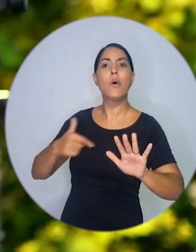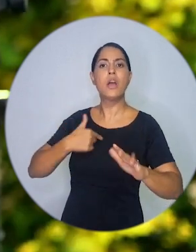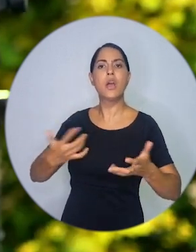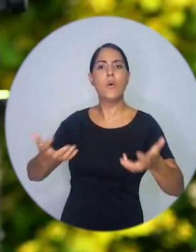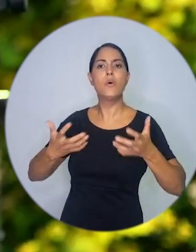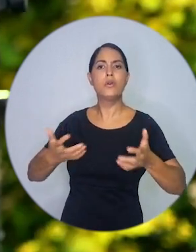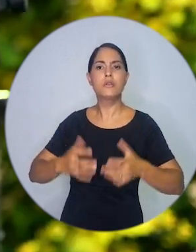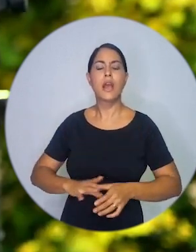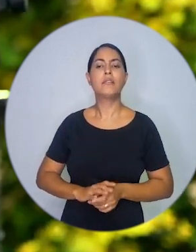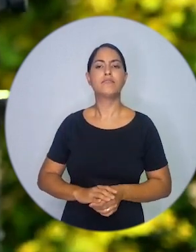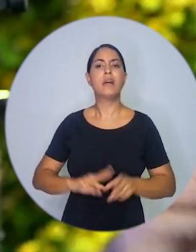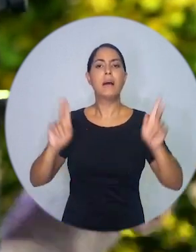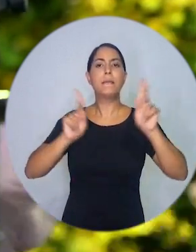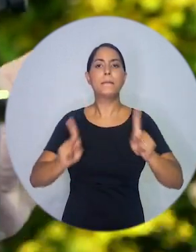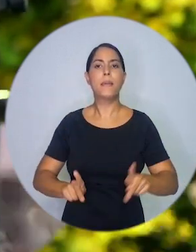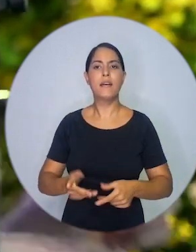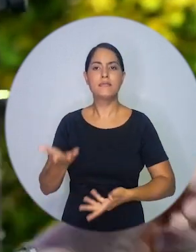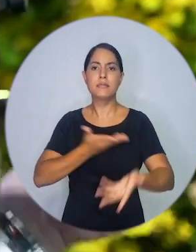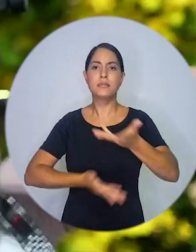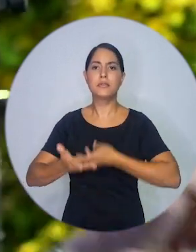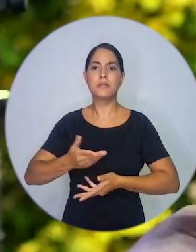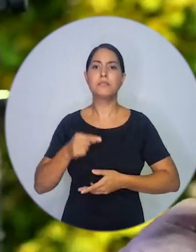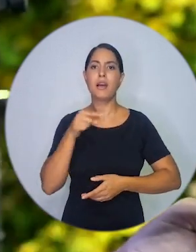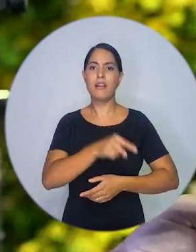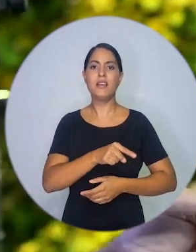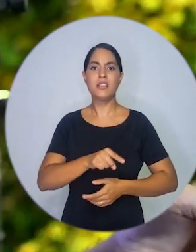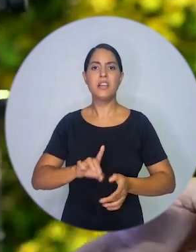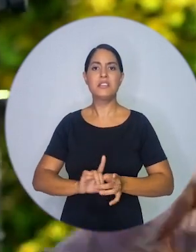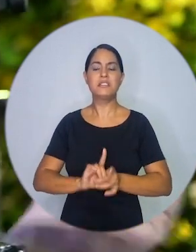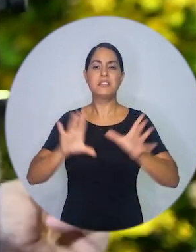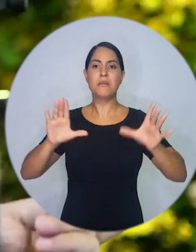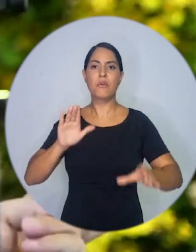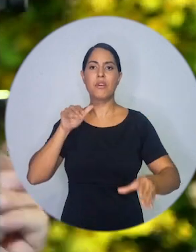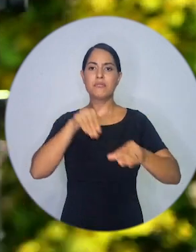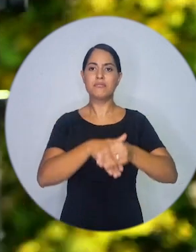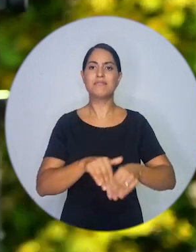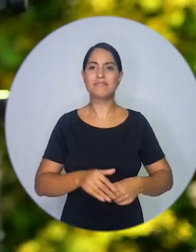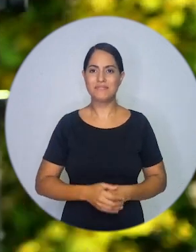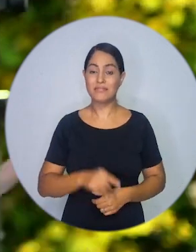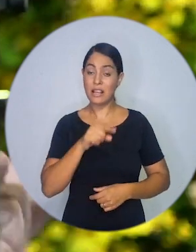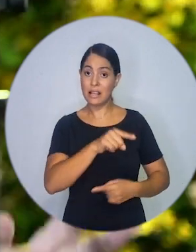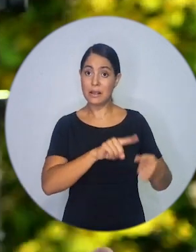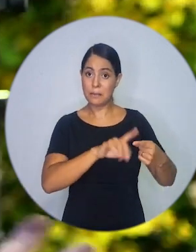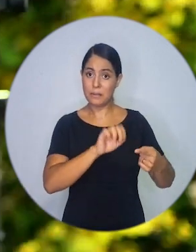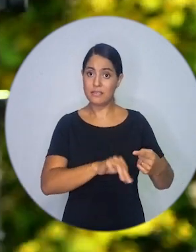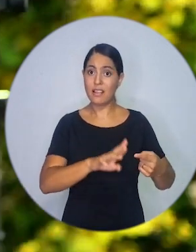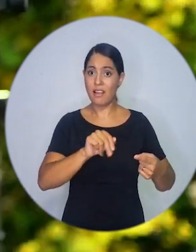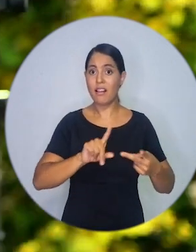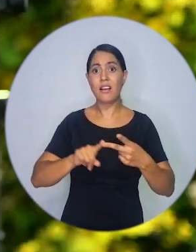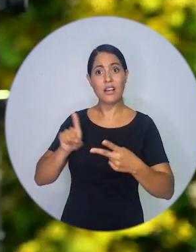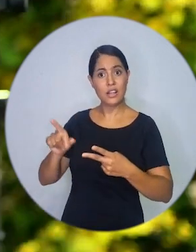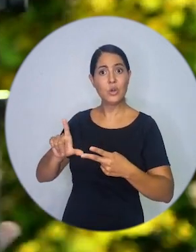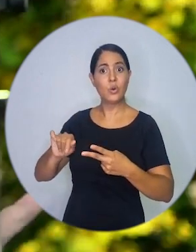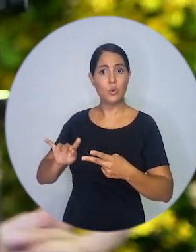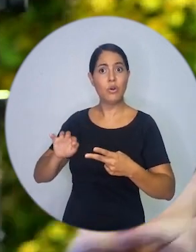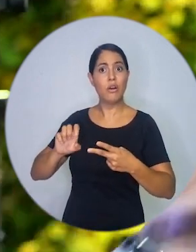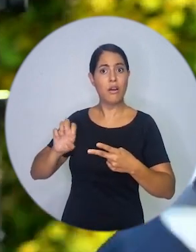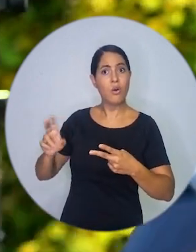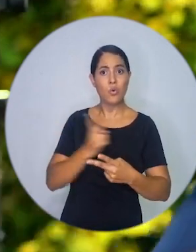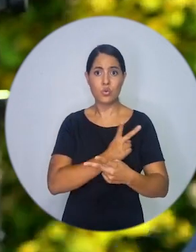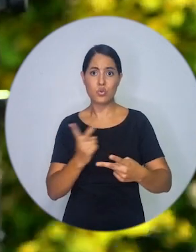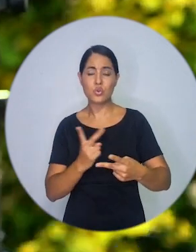para todos. Foi eleito democraticamente, e com esse sonho, Mandela e Luther King têm algo em comum, Sérgio Leonardo.